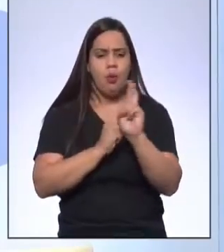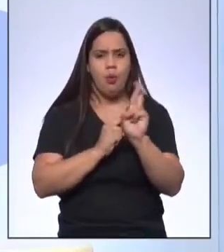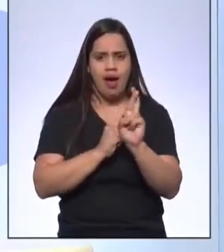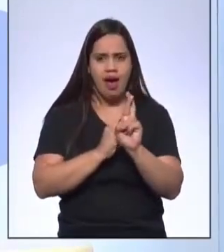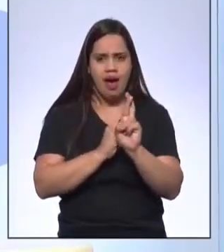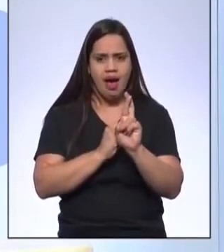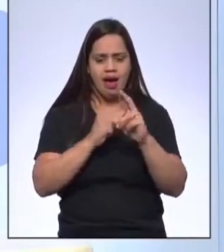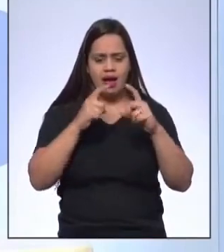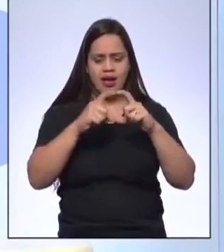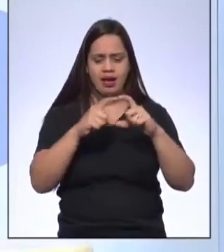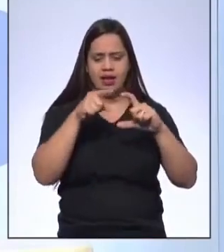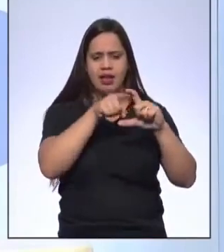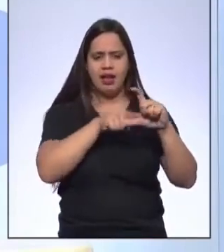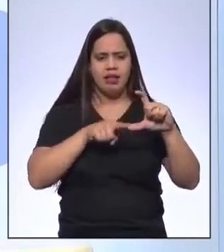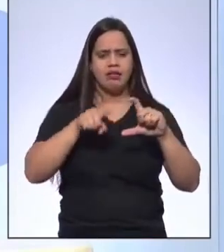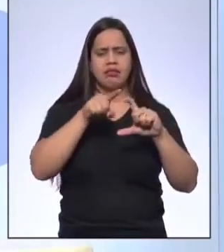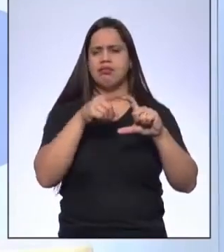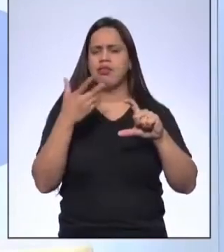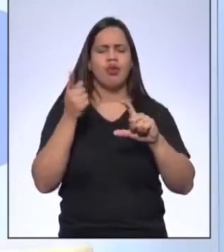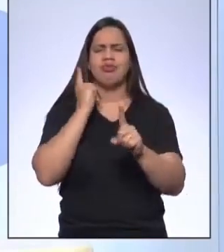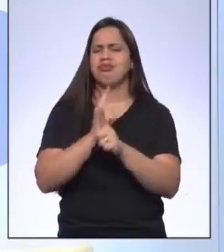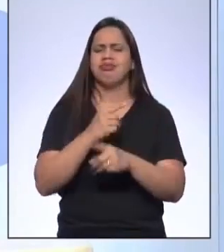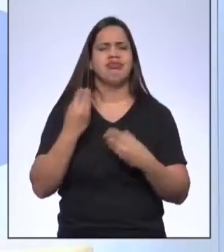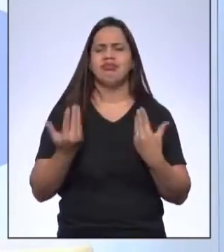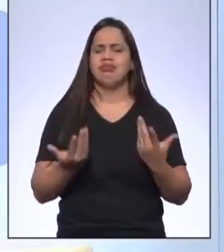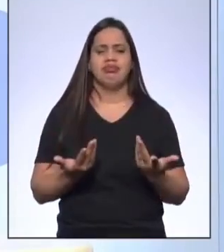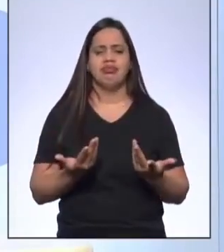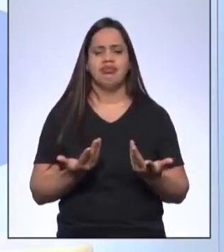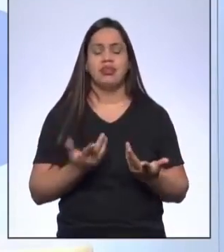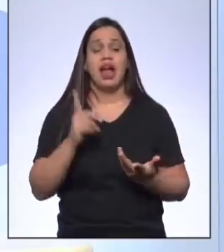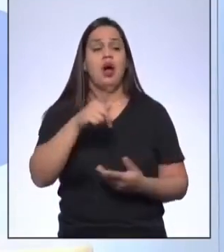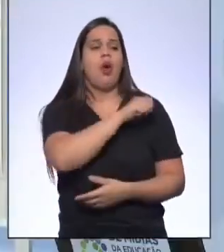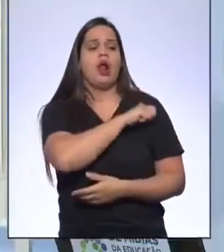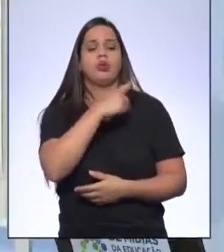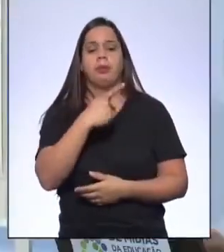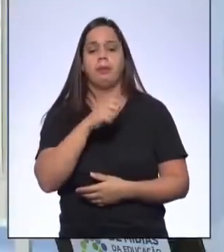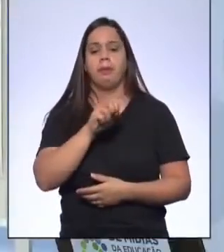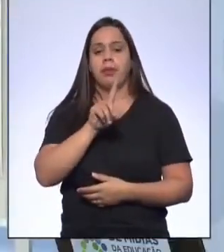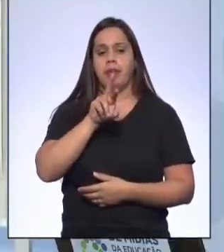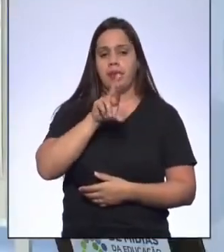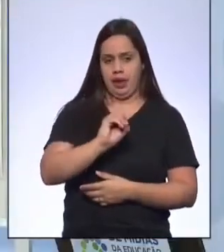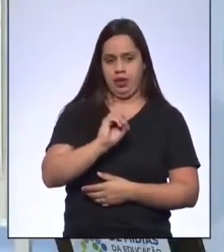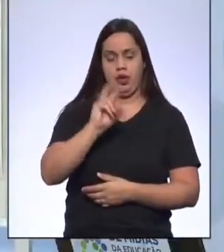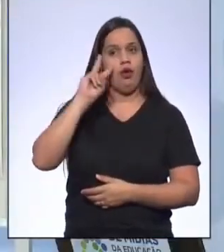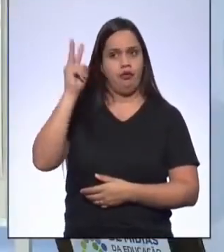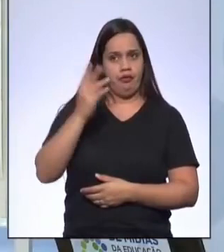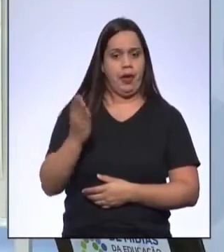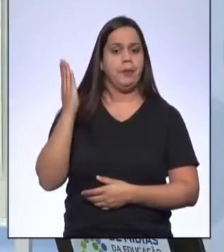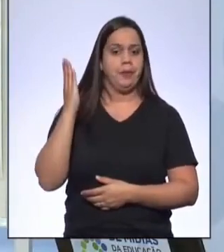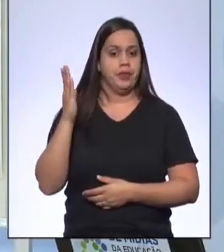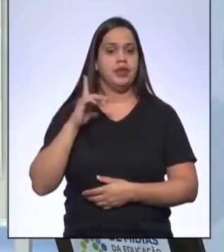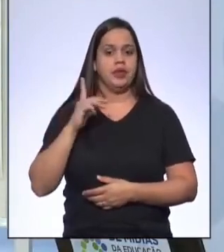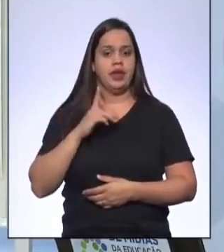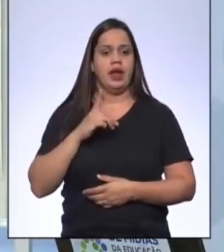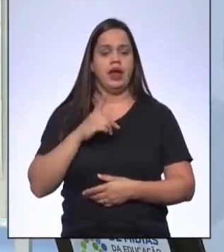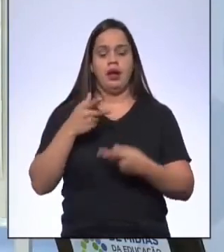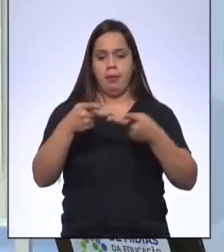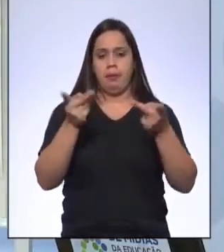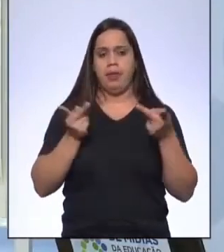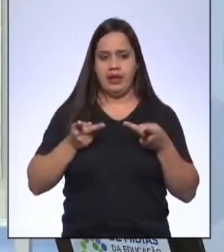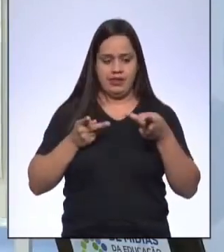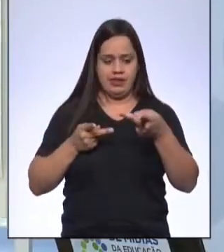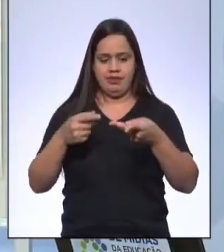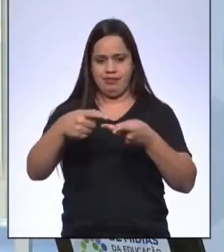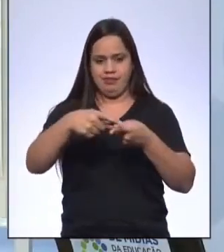que mostrar para eles isso. Boa, então aqui ó, tem Pedro Henrique que perguntou. Pedro, aqui ó, tem um pedaço de pizza, né? Vocês podem identificar o